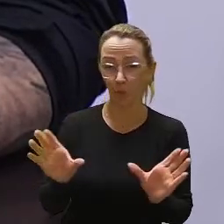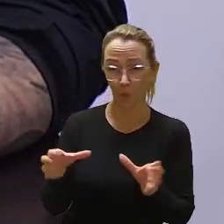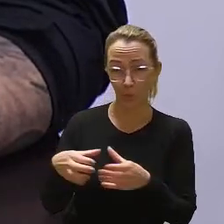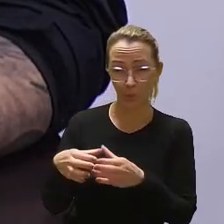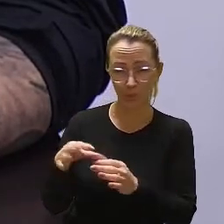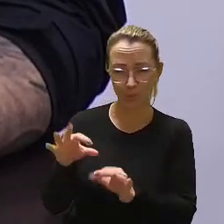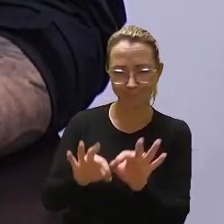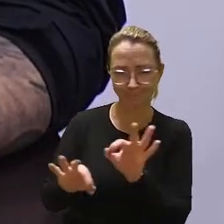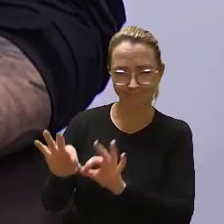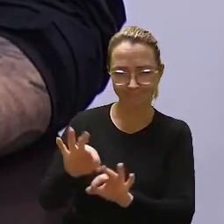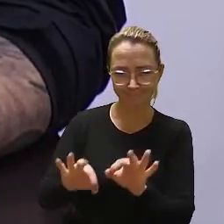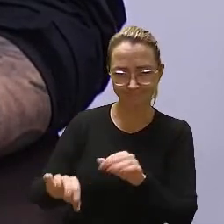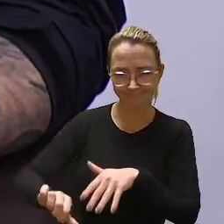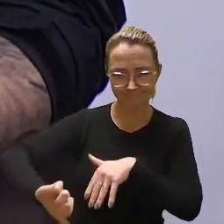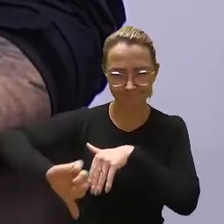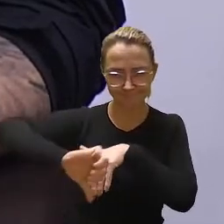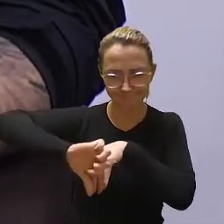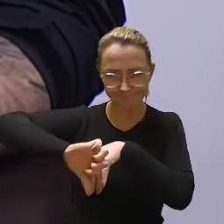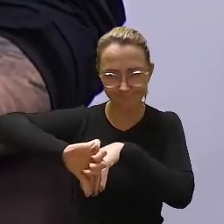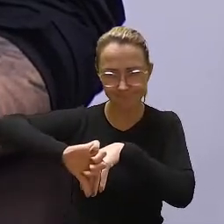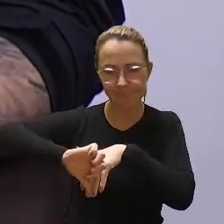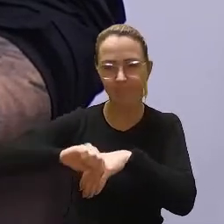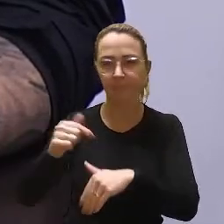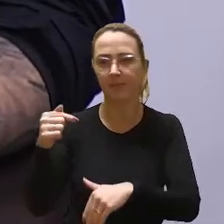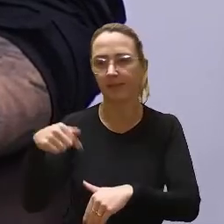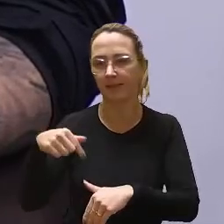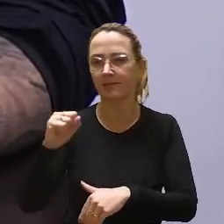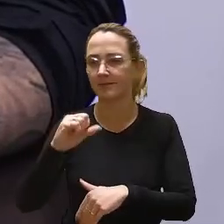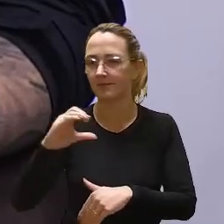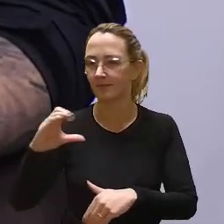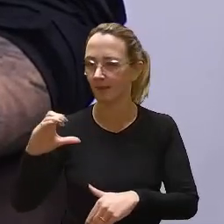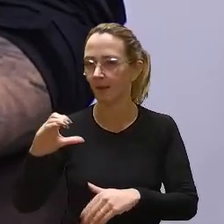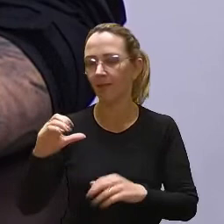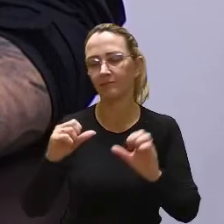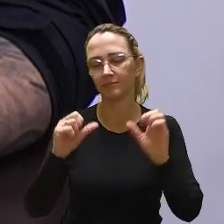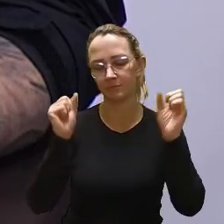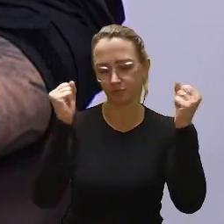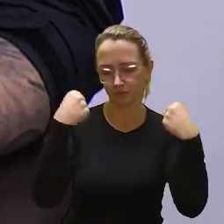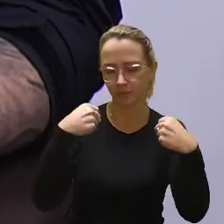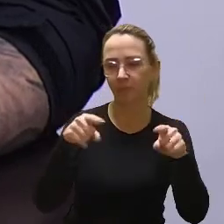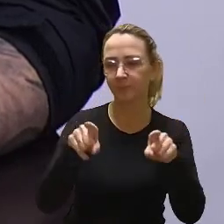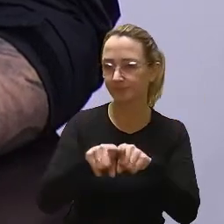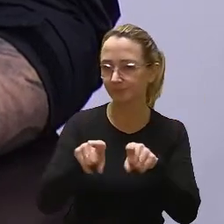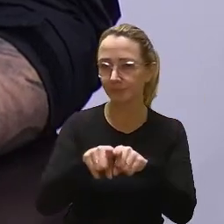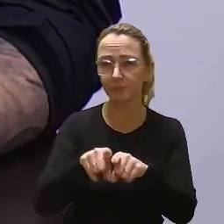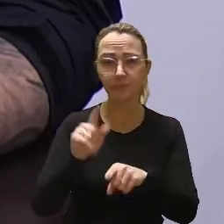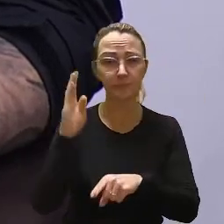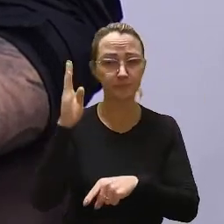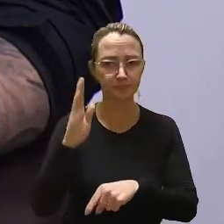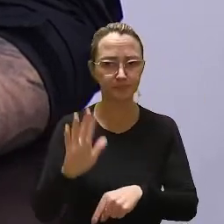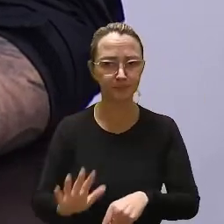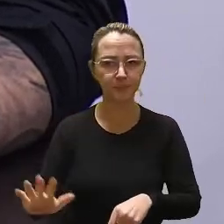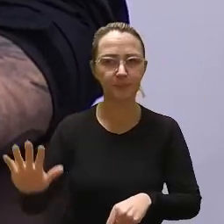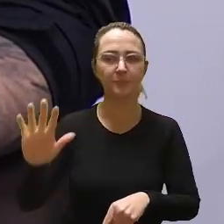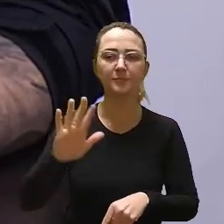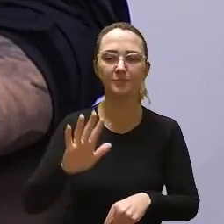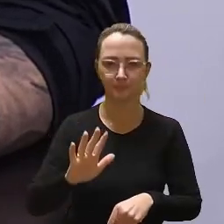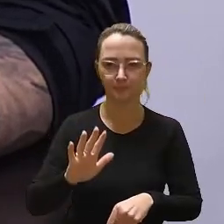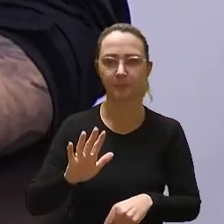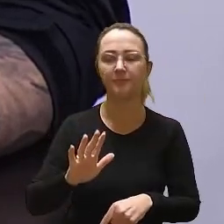hoje, não só em Santa Catarina, aqui em Chapecó nós temos facções, no Brasil inteiro. Ao